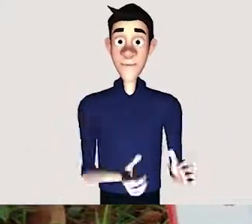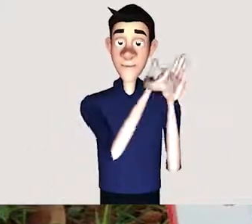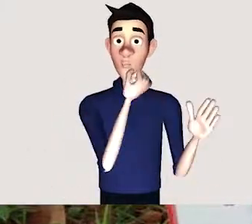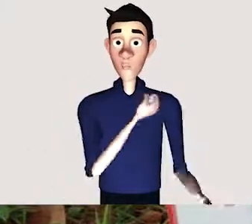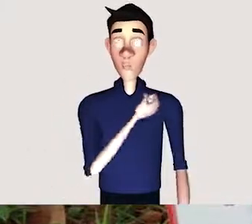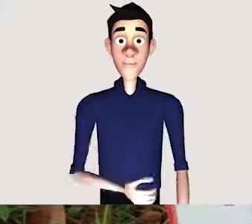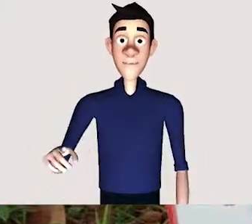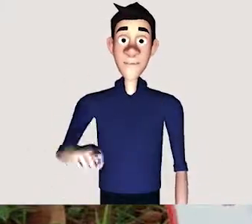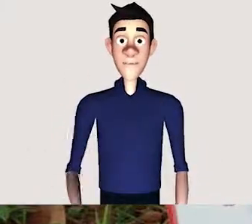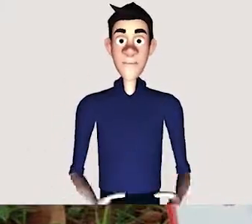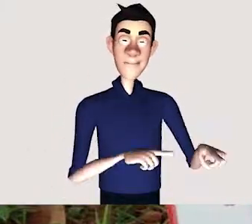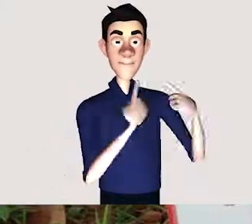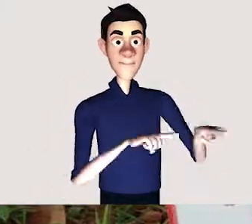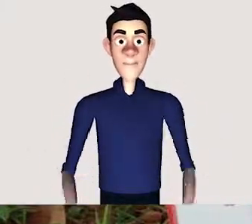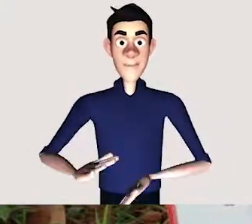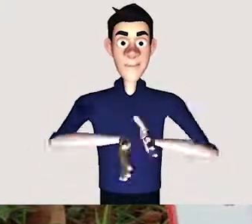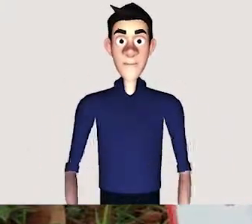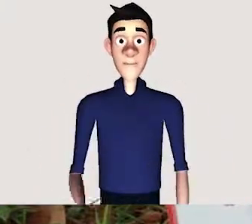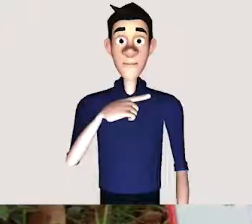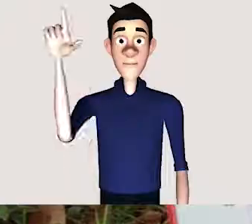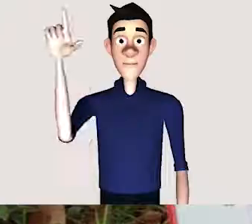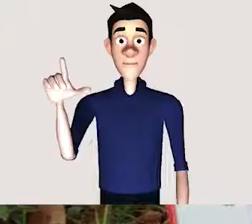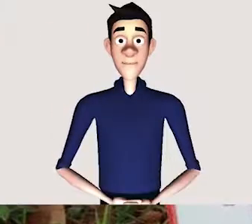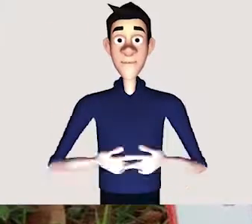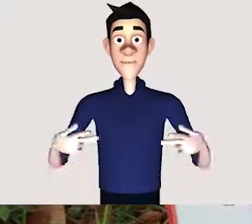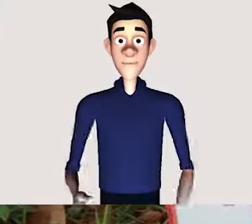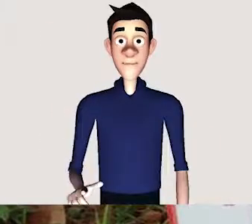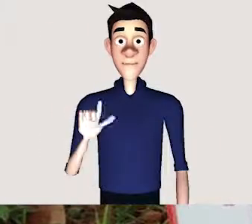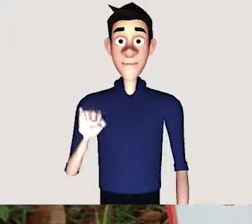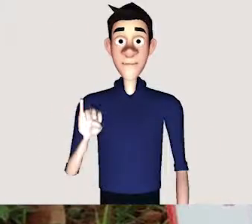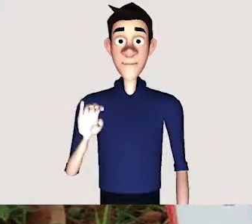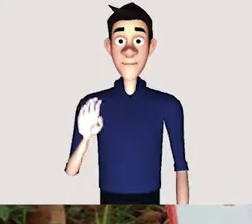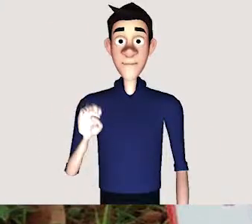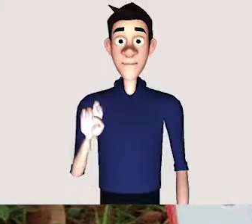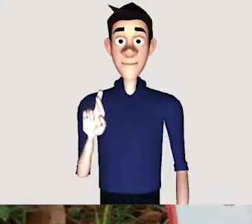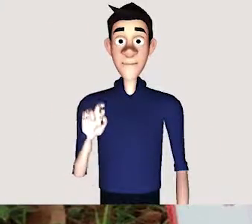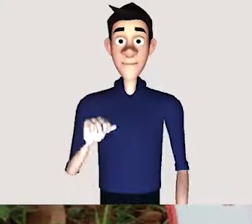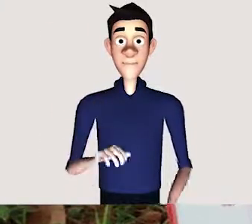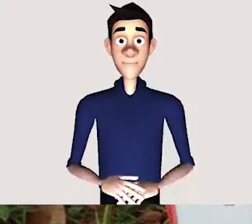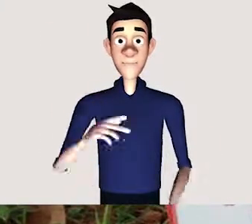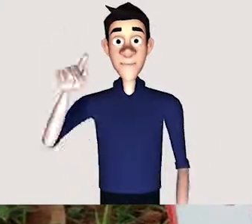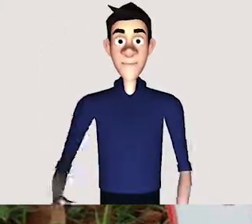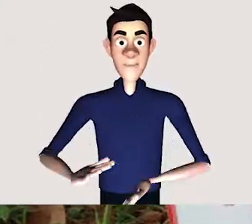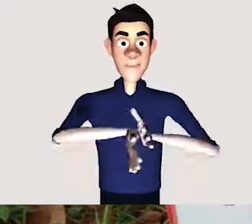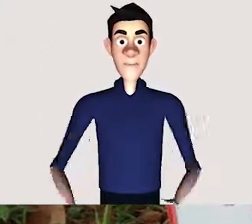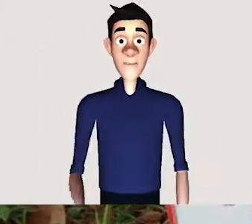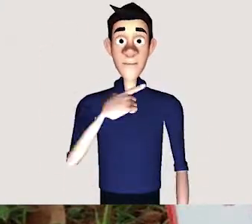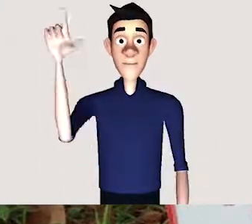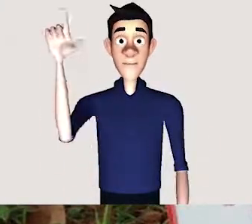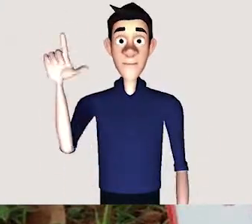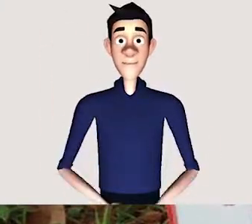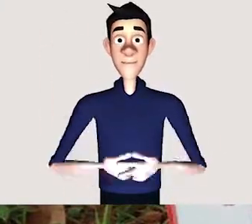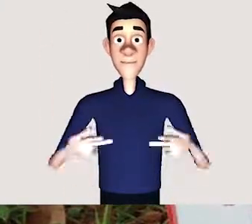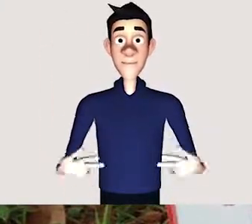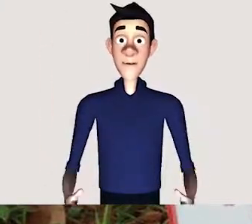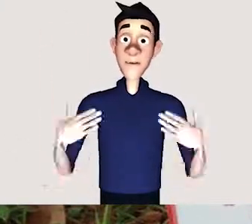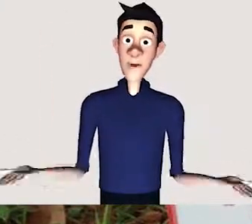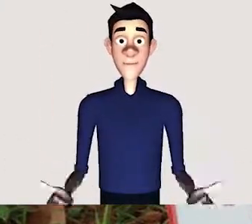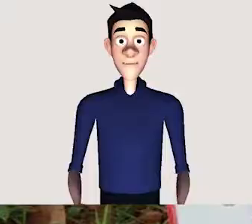patrimônio, ela implica numa destruição de outras coisas, ou libera para a destruição de outras coisas. Então, também